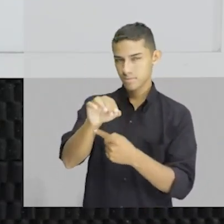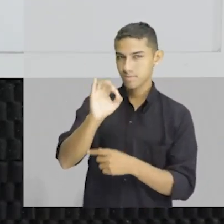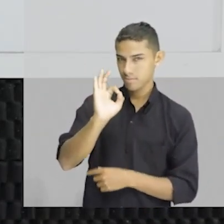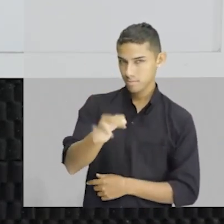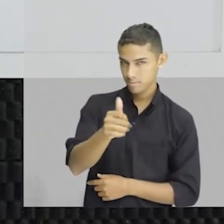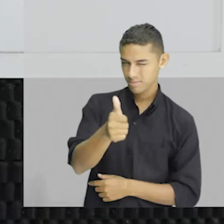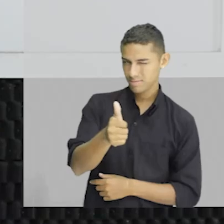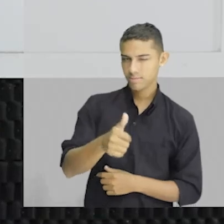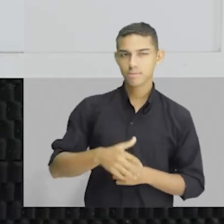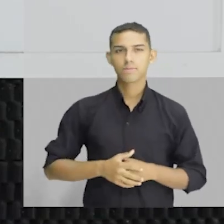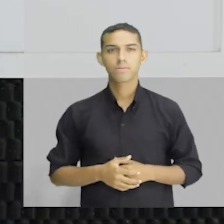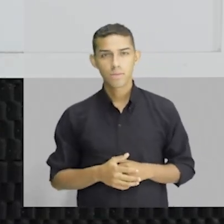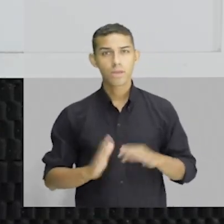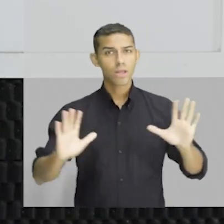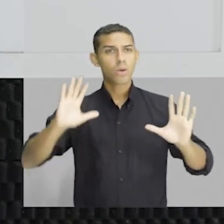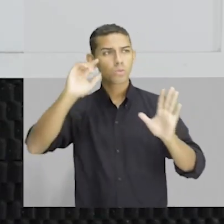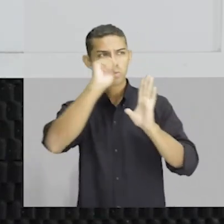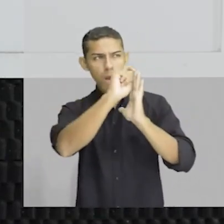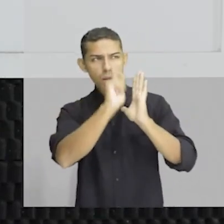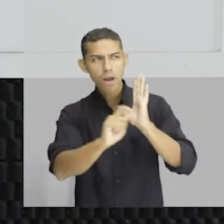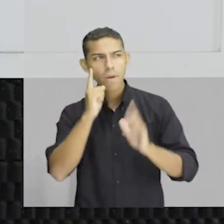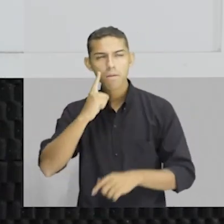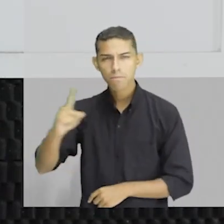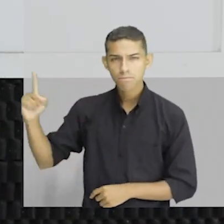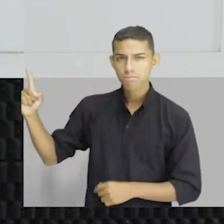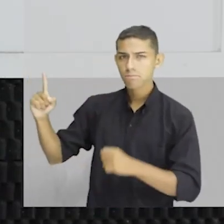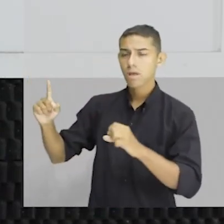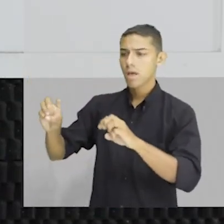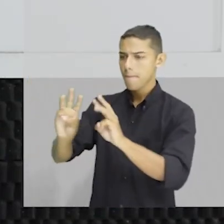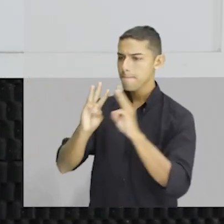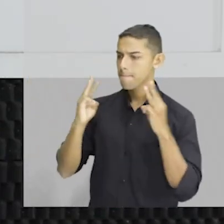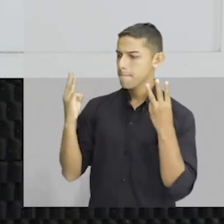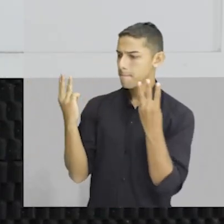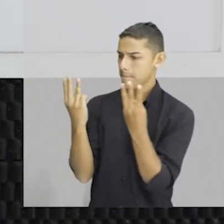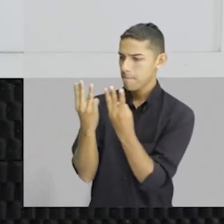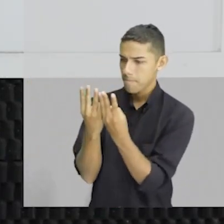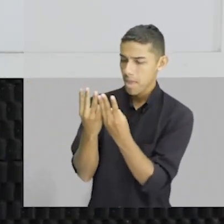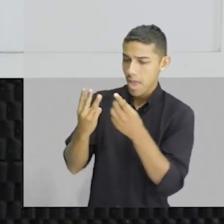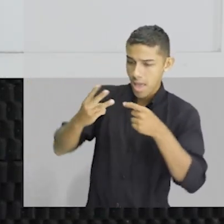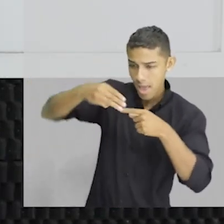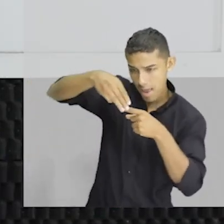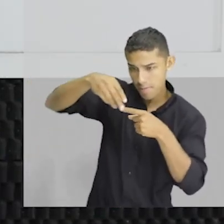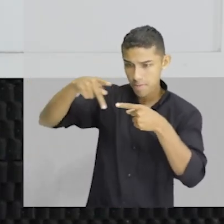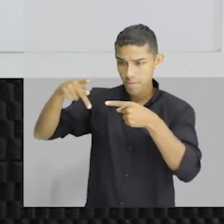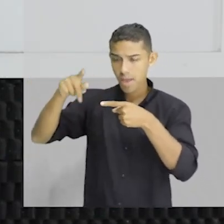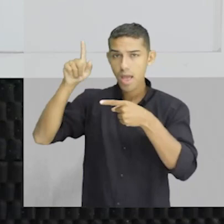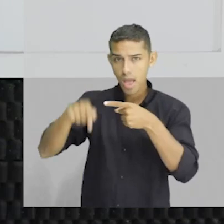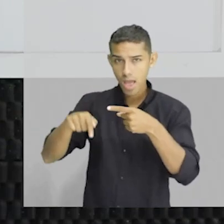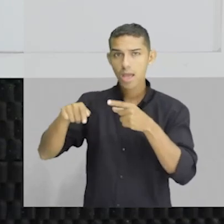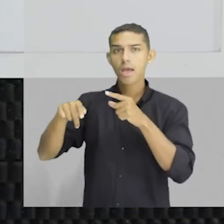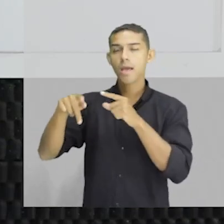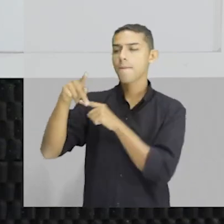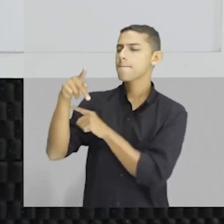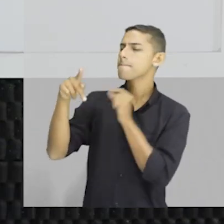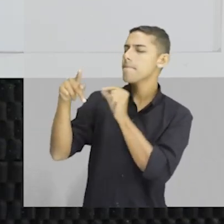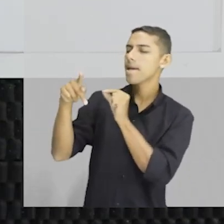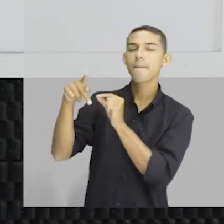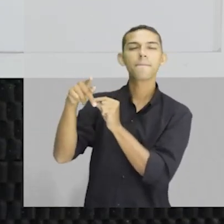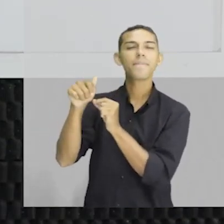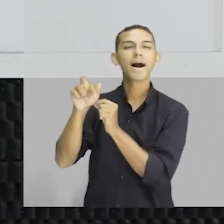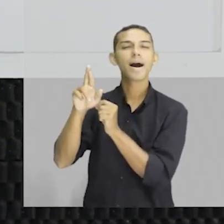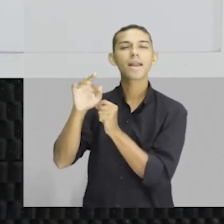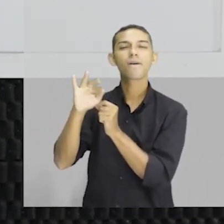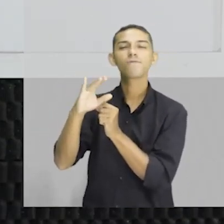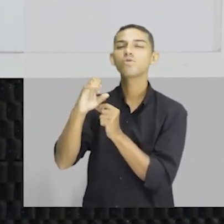substituições já tá tudo anotadinho aqui para vocês ó a massa esse MP a massa do parafuso tá esse